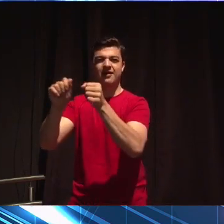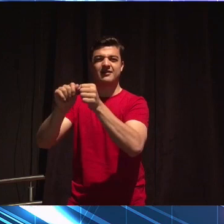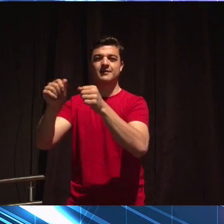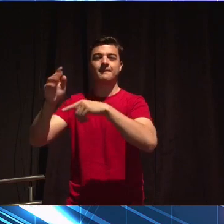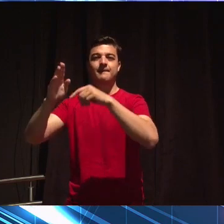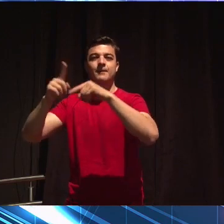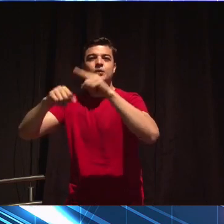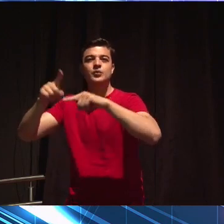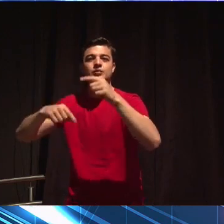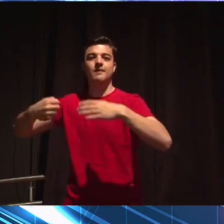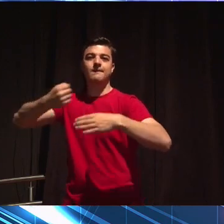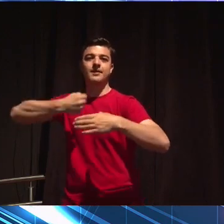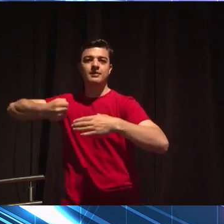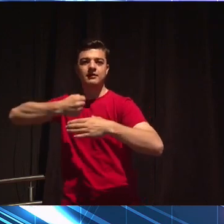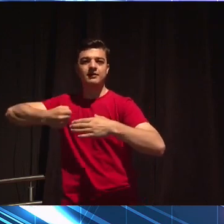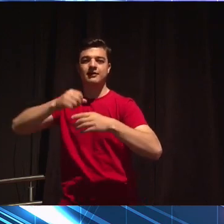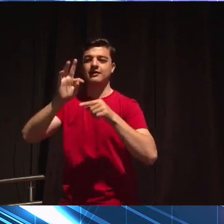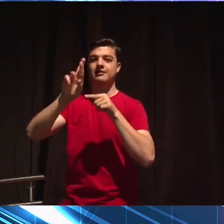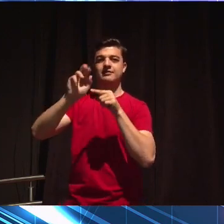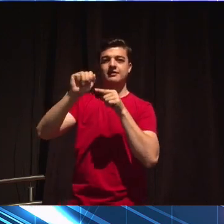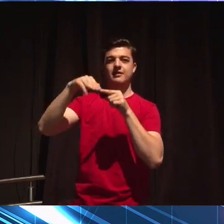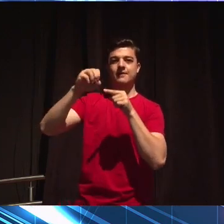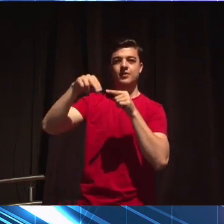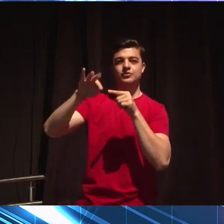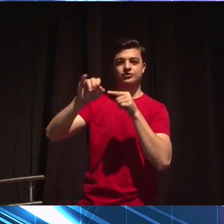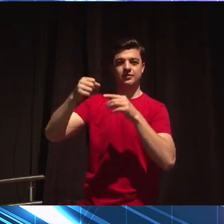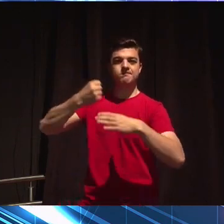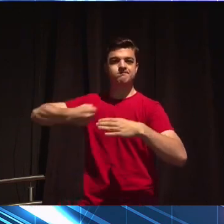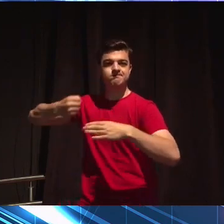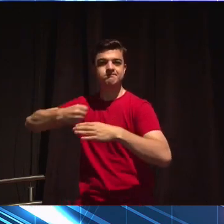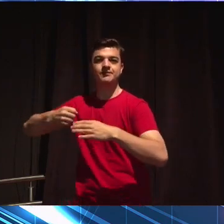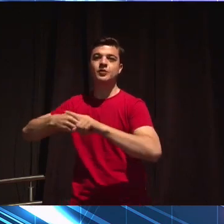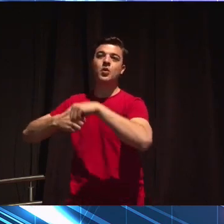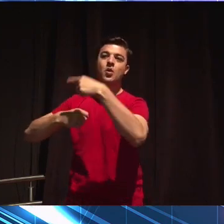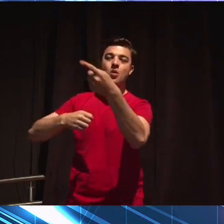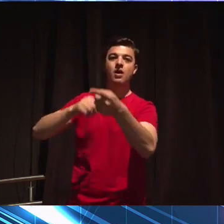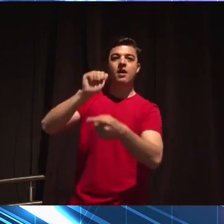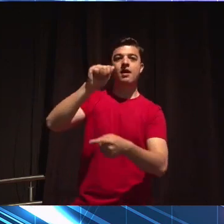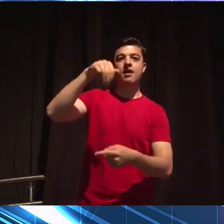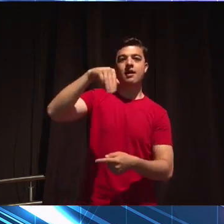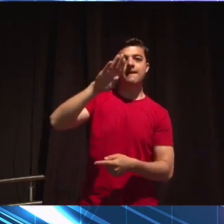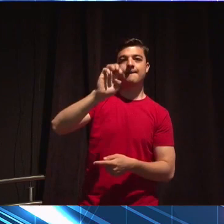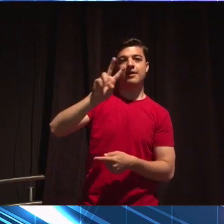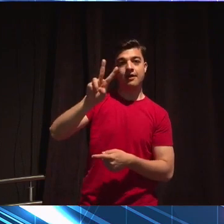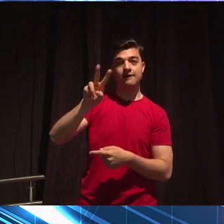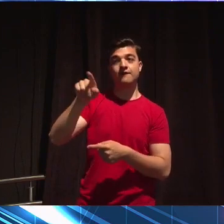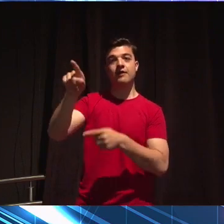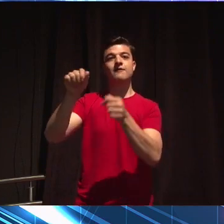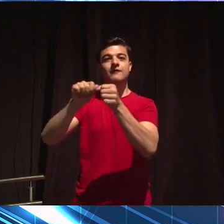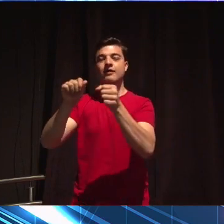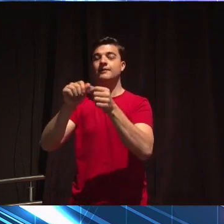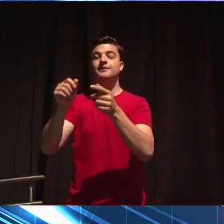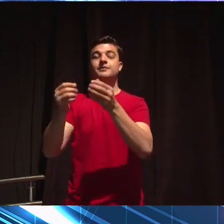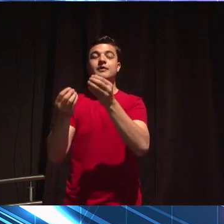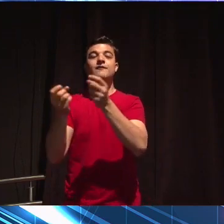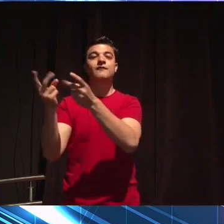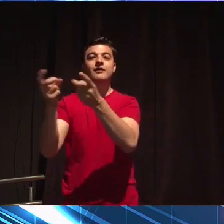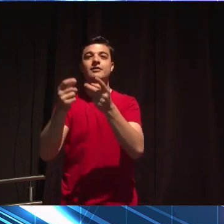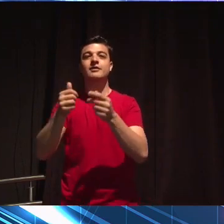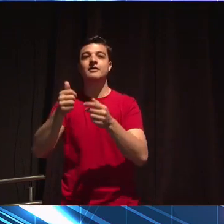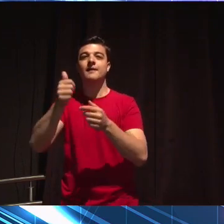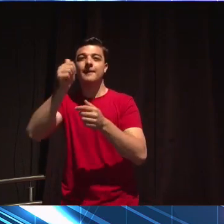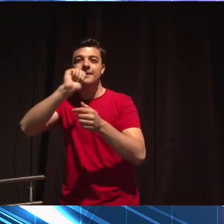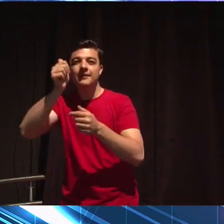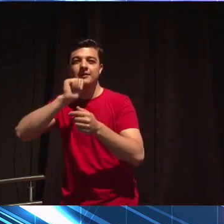Ou no caso da Tramontina, poxa, desculpa, no caso da Ambev, poxa, eu vendo bebida. E aí você tem o Zé Delivery. Não sei se você sabe, mas o Zé Delivery é um produto